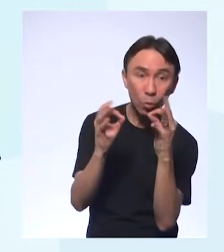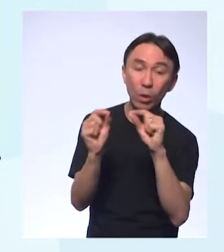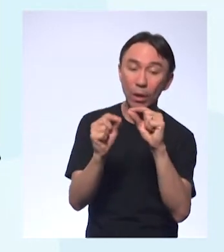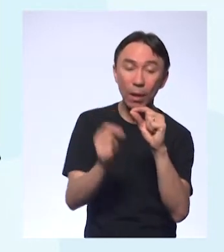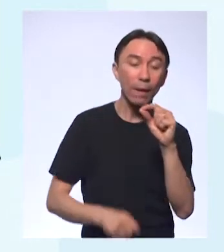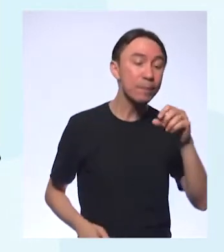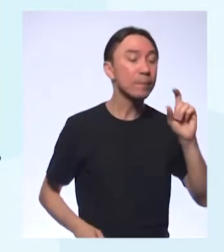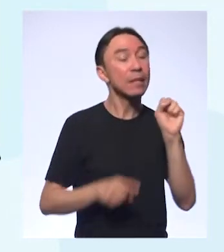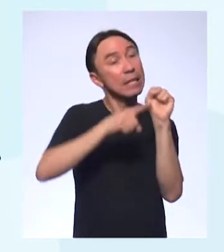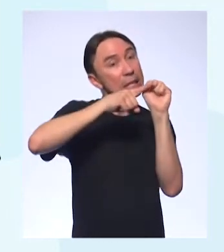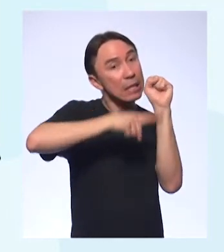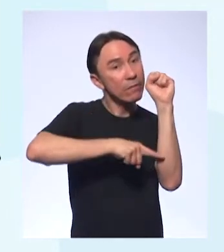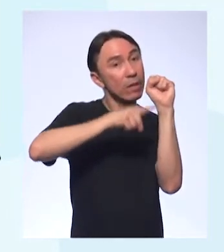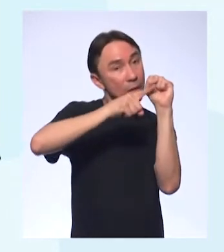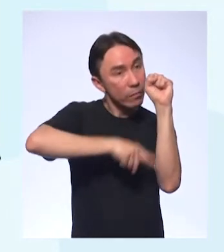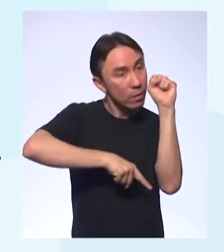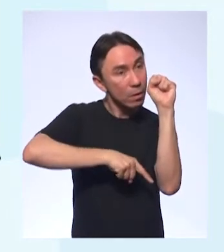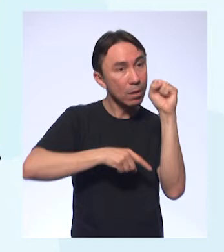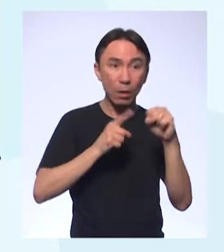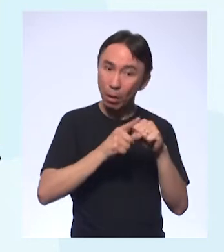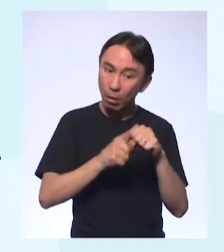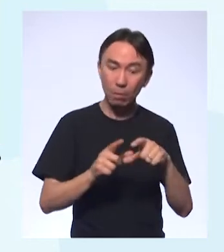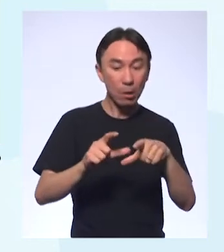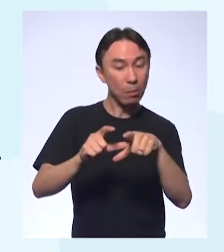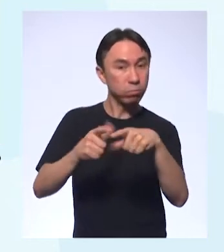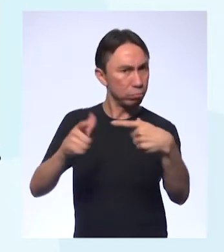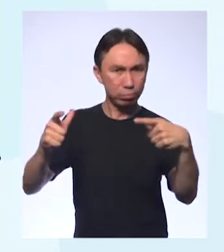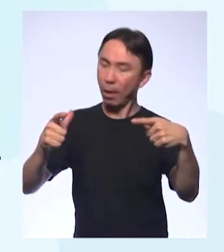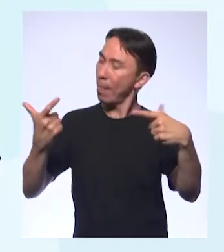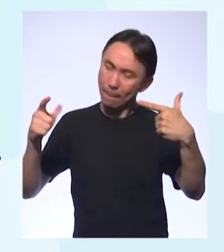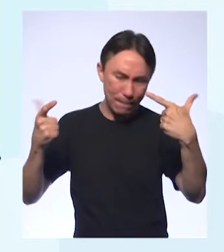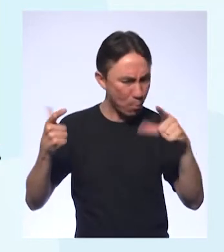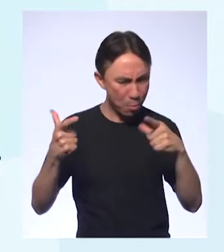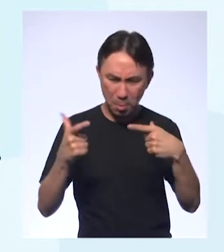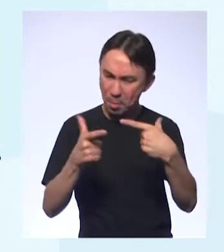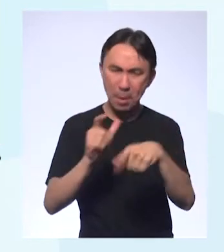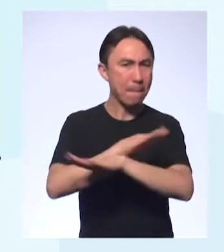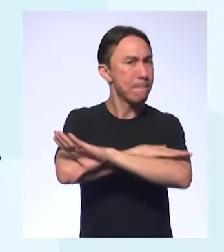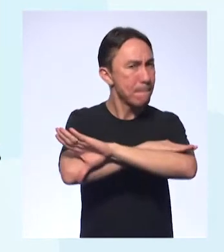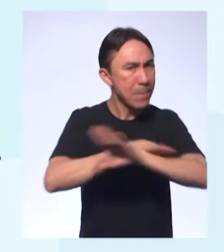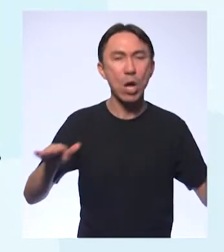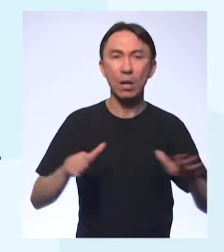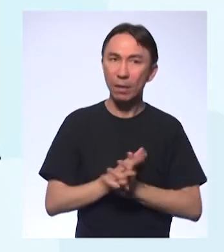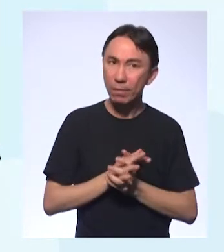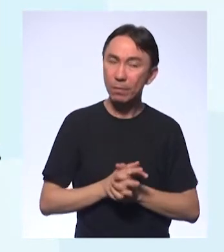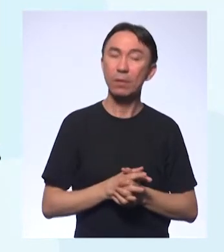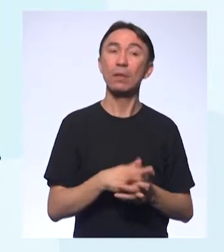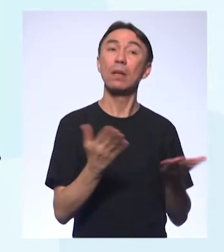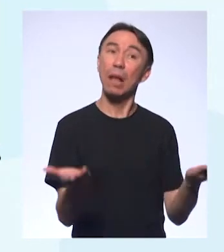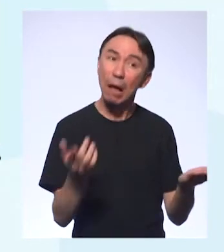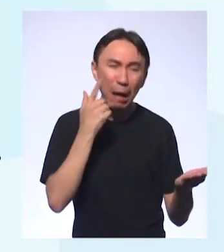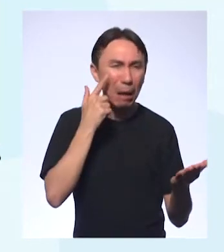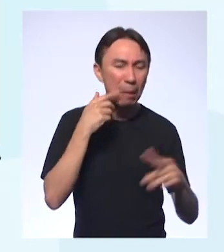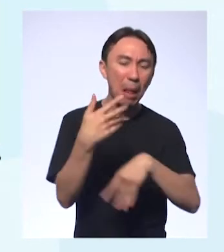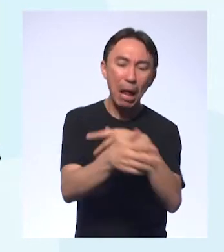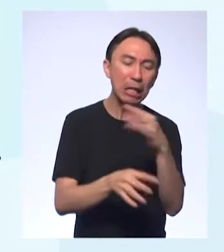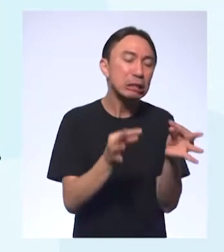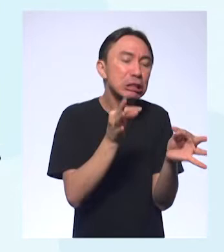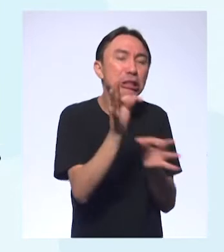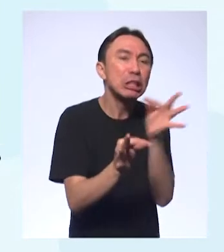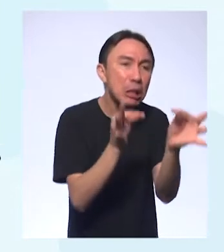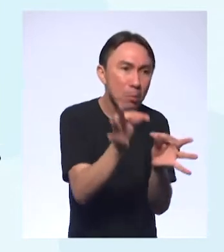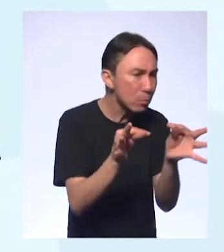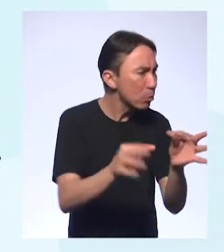sífilis, porque a doença iria desaparecer, uma vez que os métodos de diagnóstico eram seguros e o